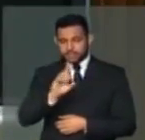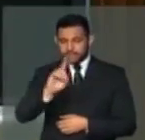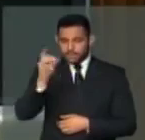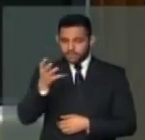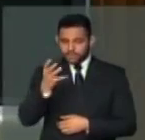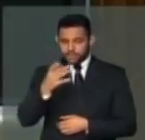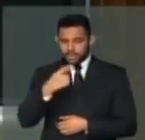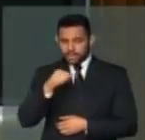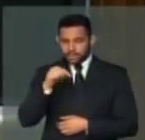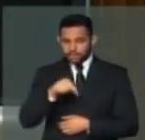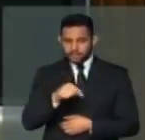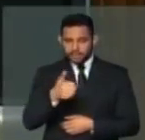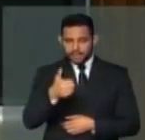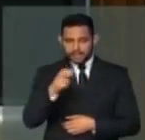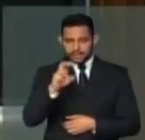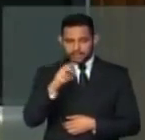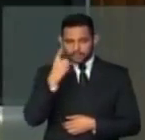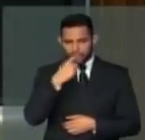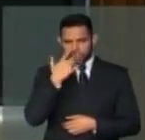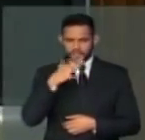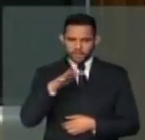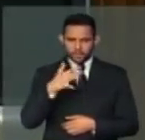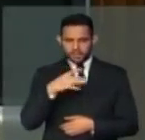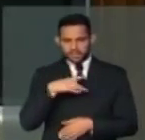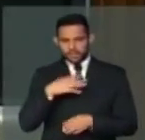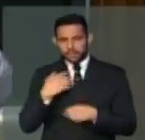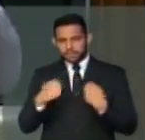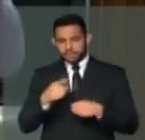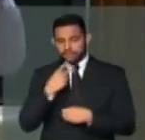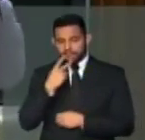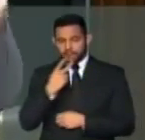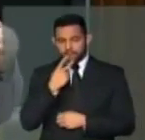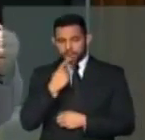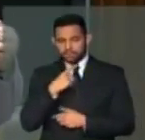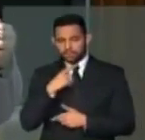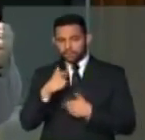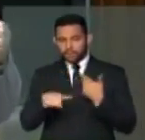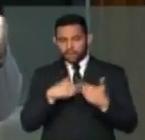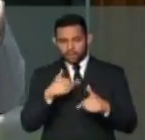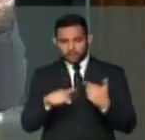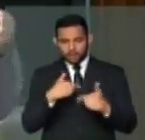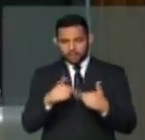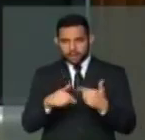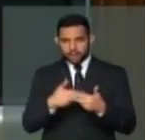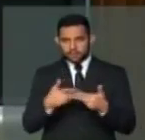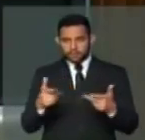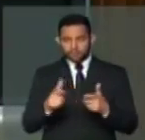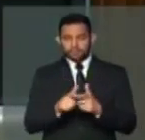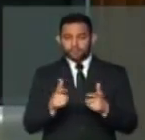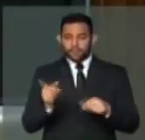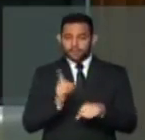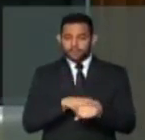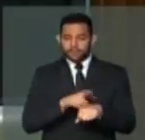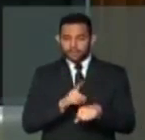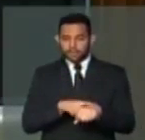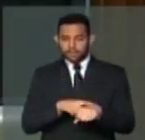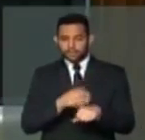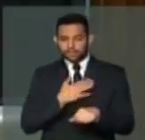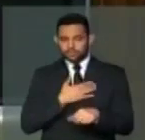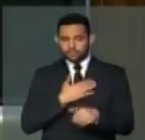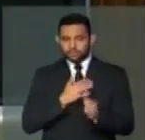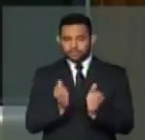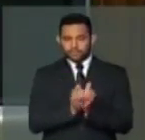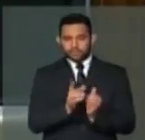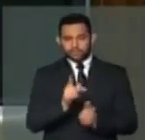aqui às 15 horas, mais ou menos, eu devo falar no grande expediente, também no horário do meu partido,